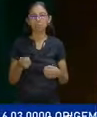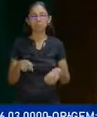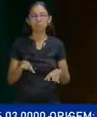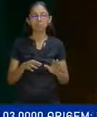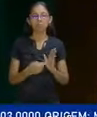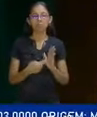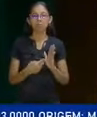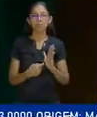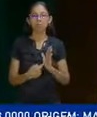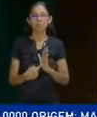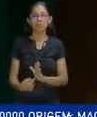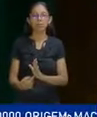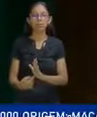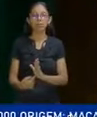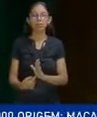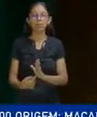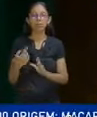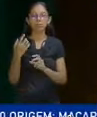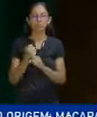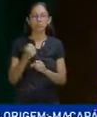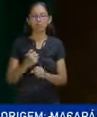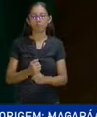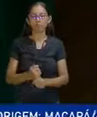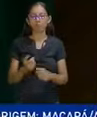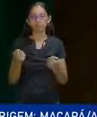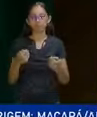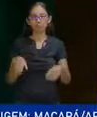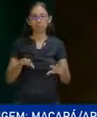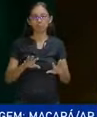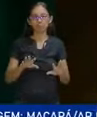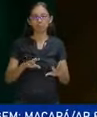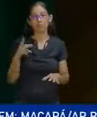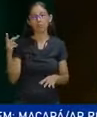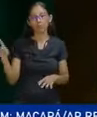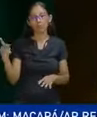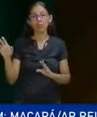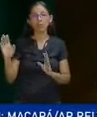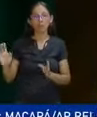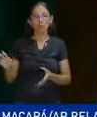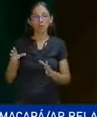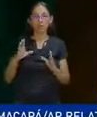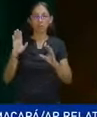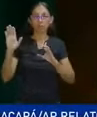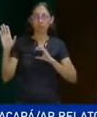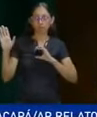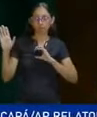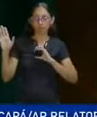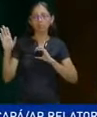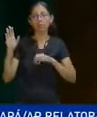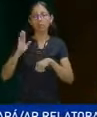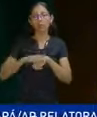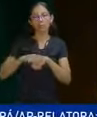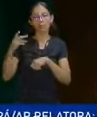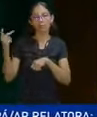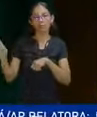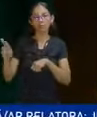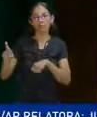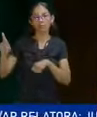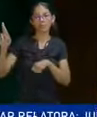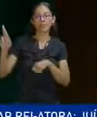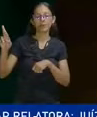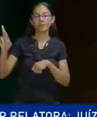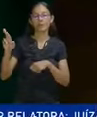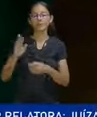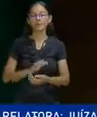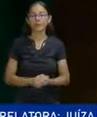verdade, é o prestador de contas que tem a obrigação de fazer prova do caráter econômico da despesa. E, neste ponto,